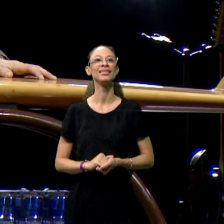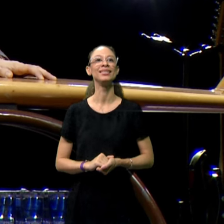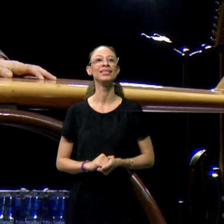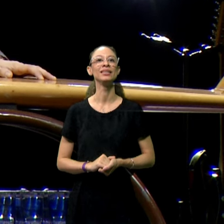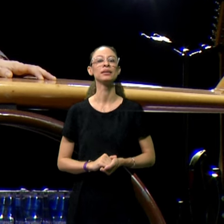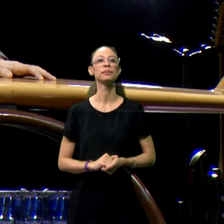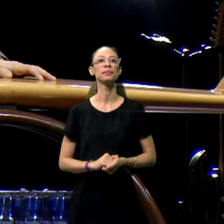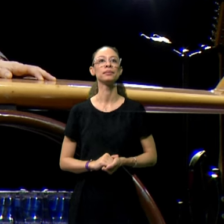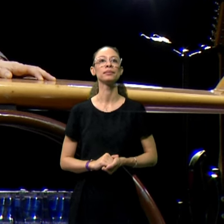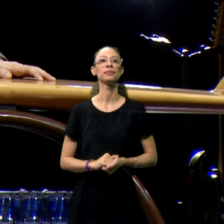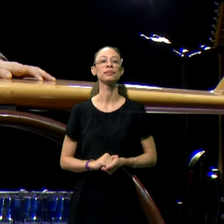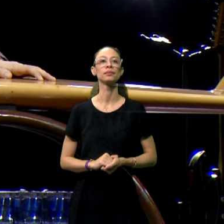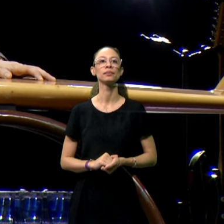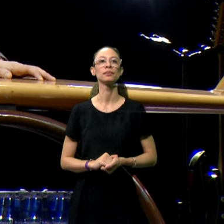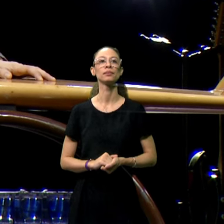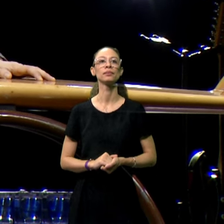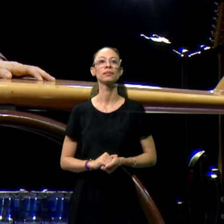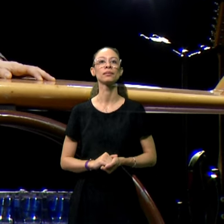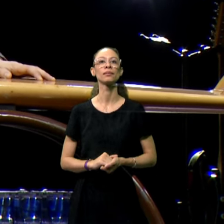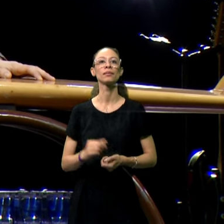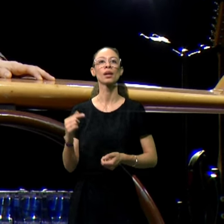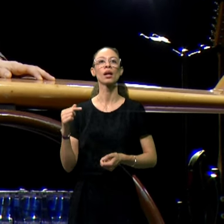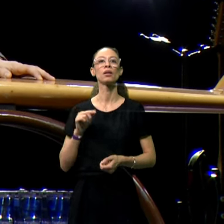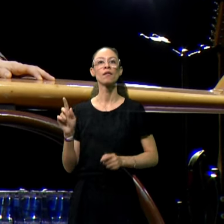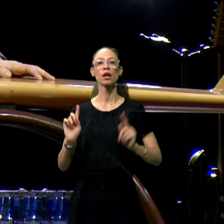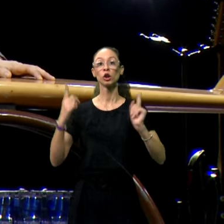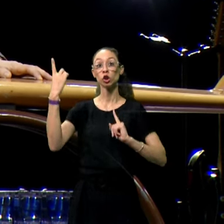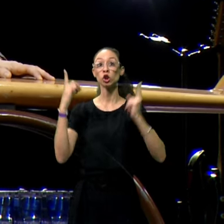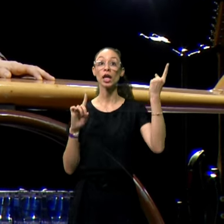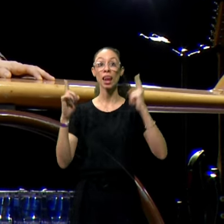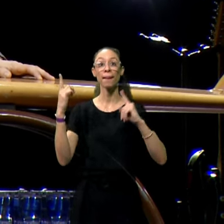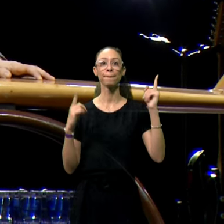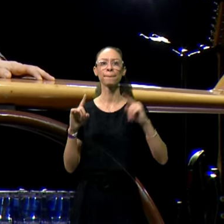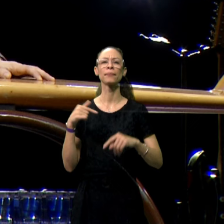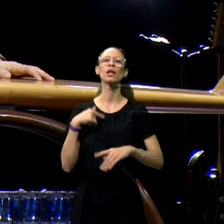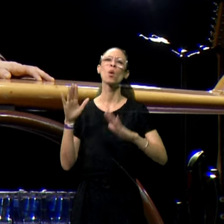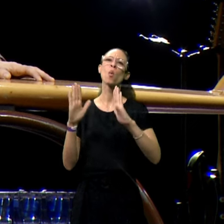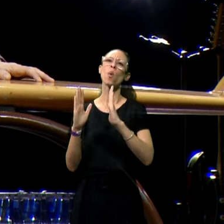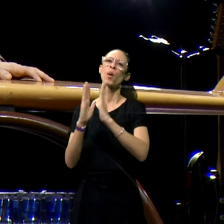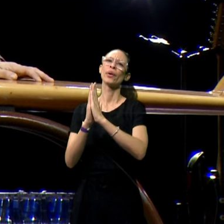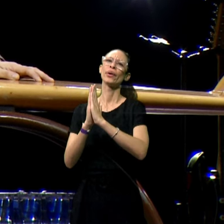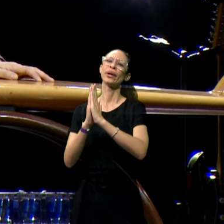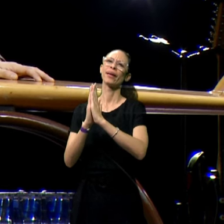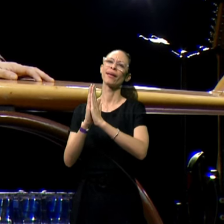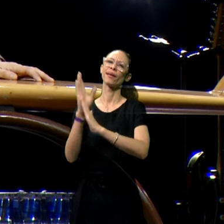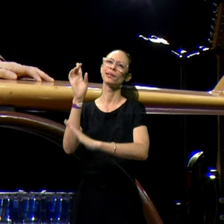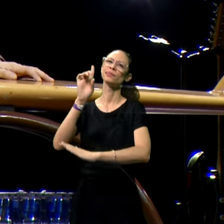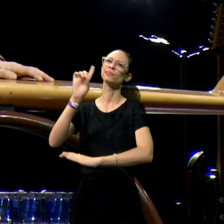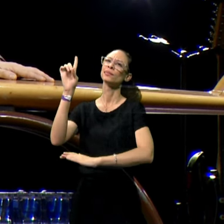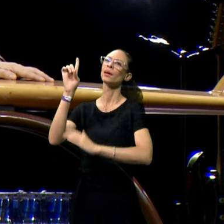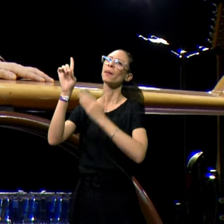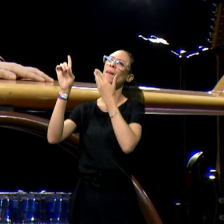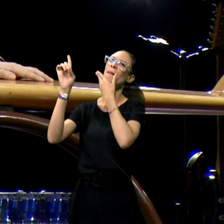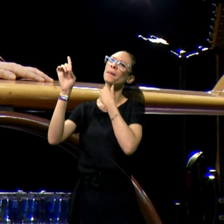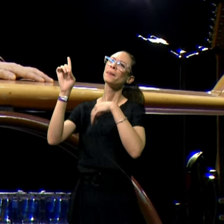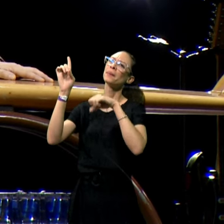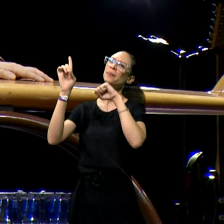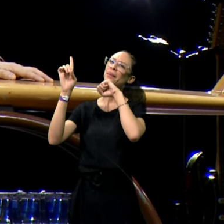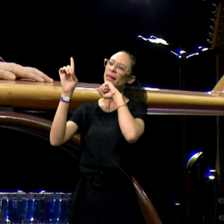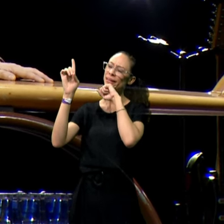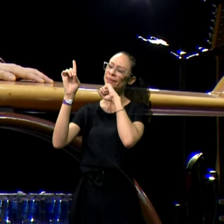Com 20 e pouco anos de idade no Chile, eu fiz uma oração ao Senhor: Pai, eu vou dar volta à